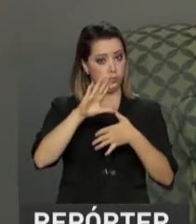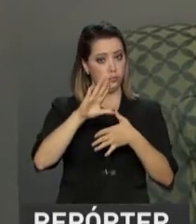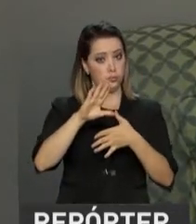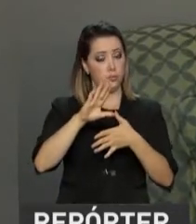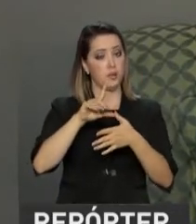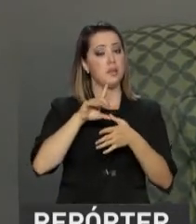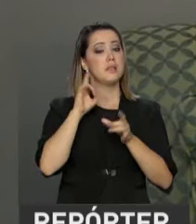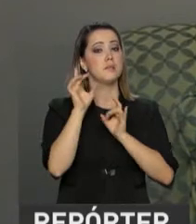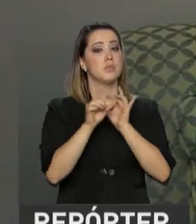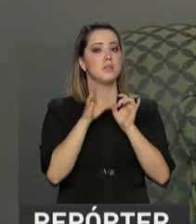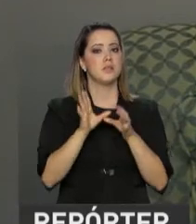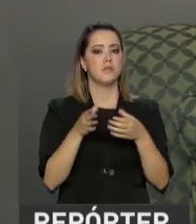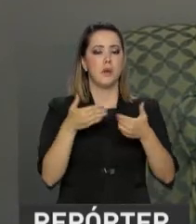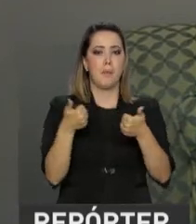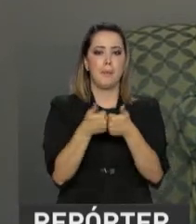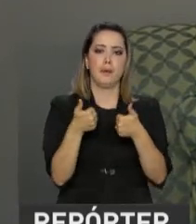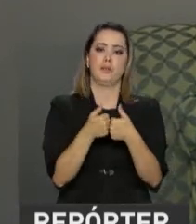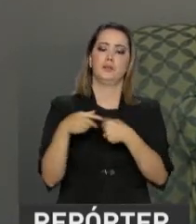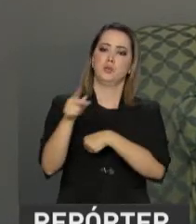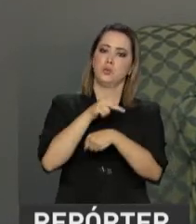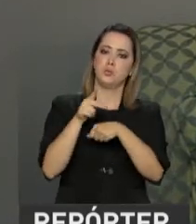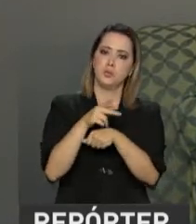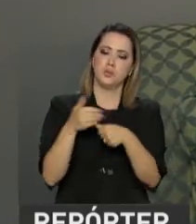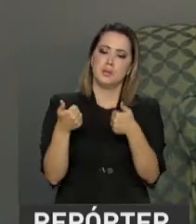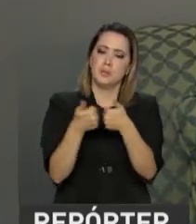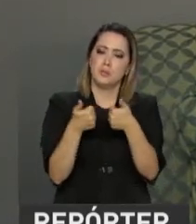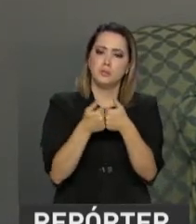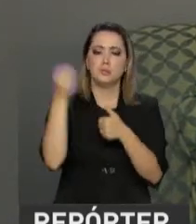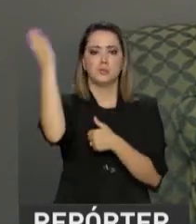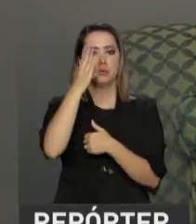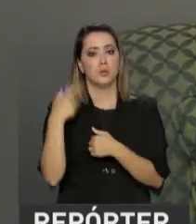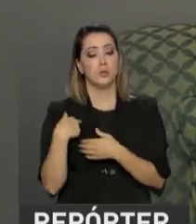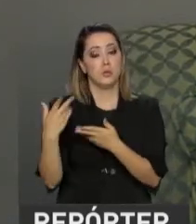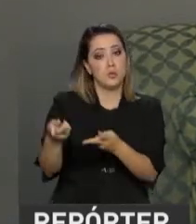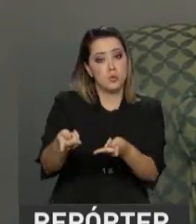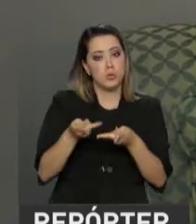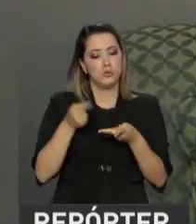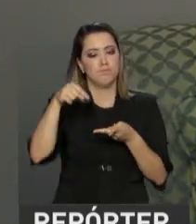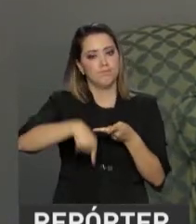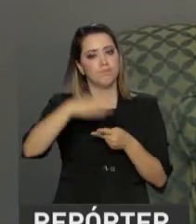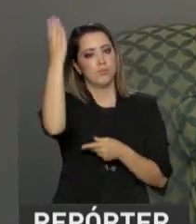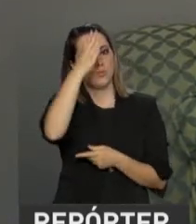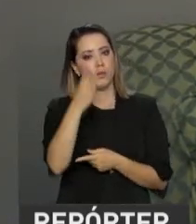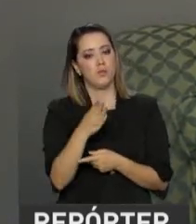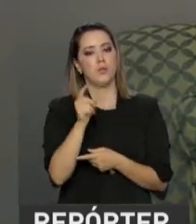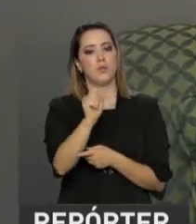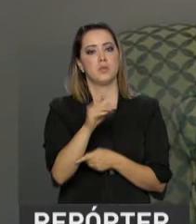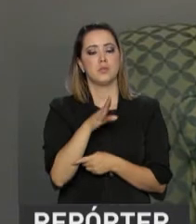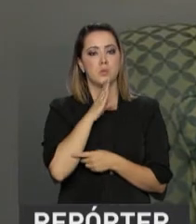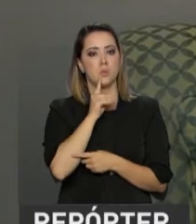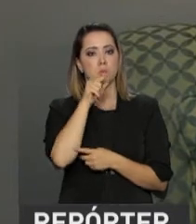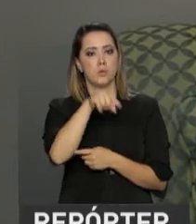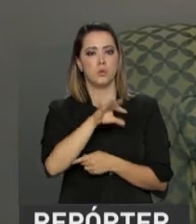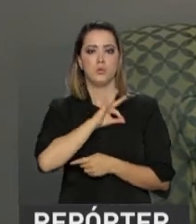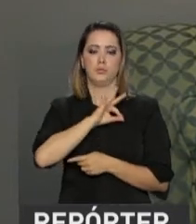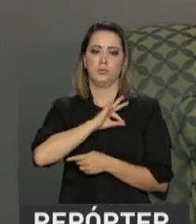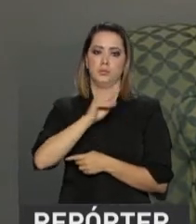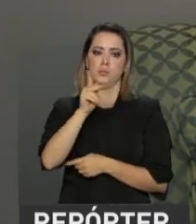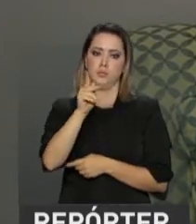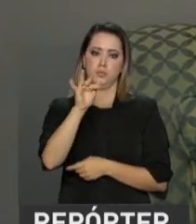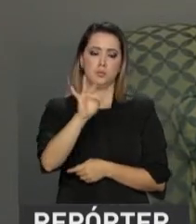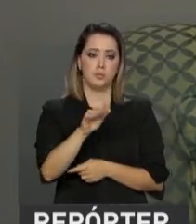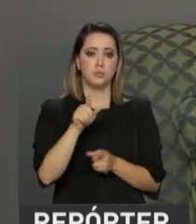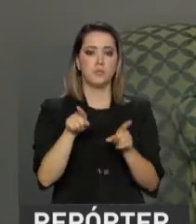especificamente com os países de fronteira, a quem nós estamos estendendo o convite de vir ao Brasil, vir à Academia da Polícia